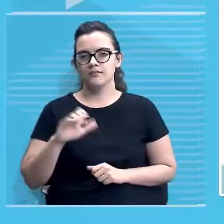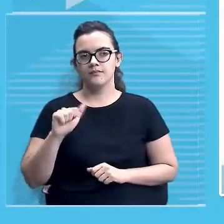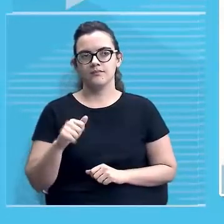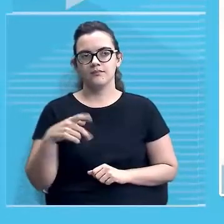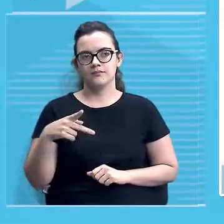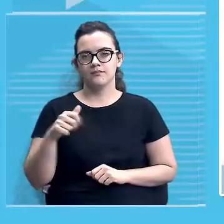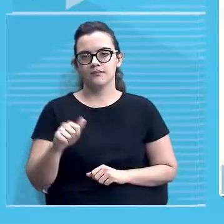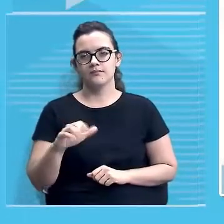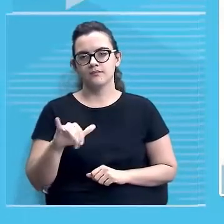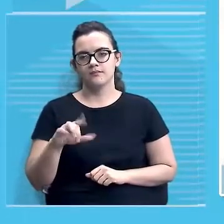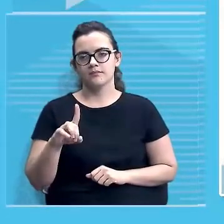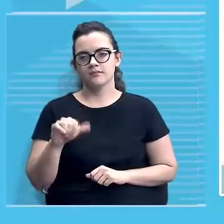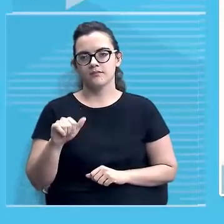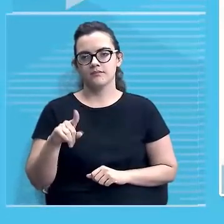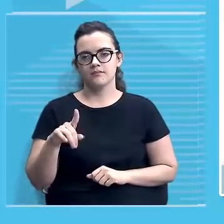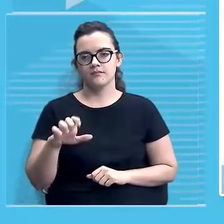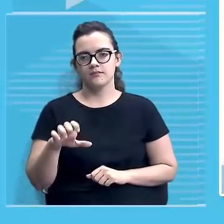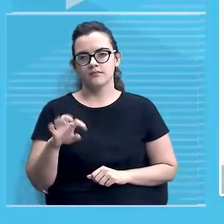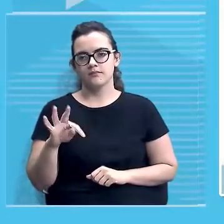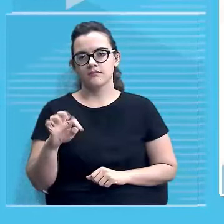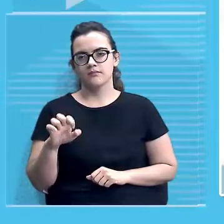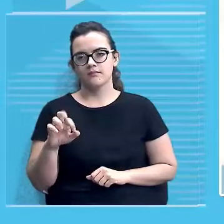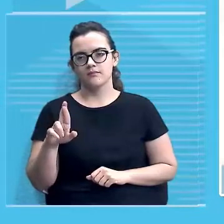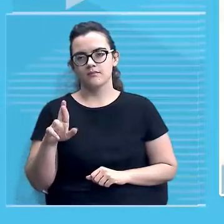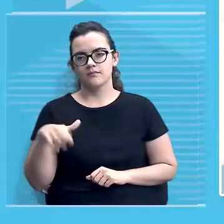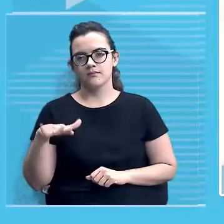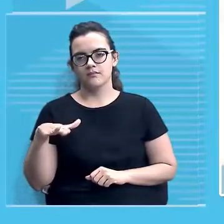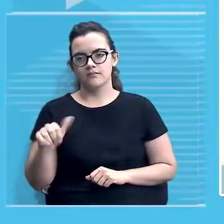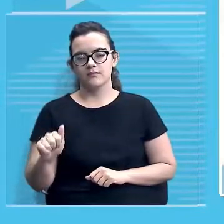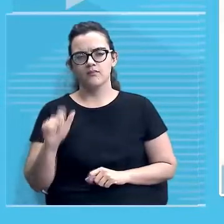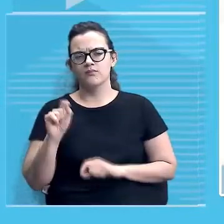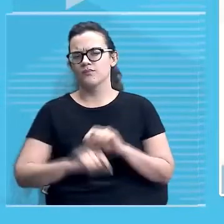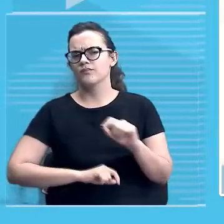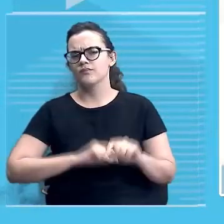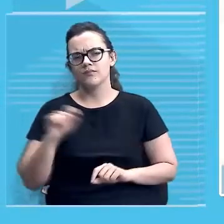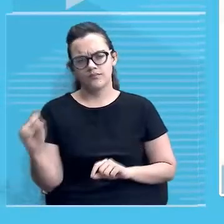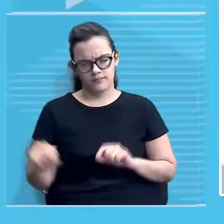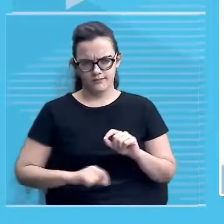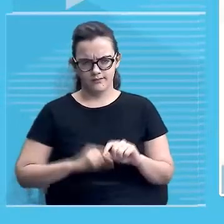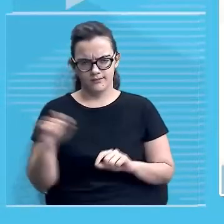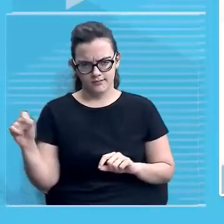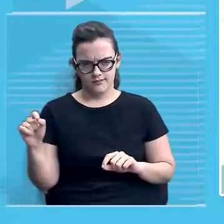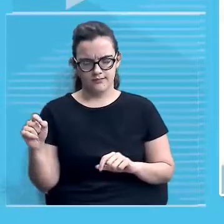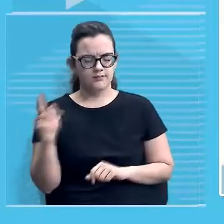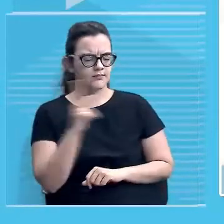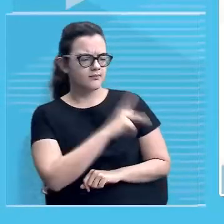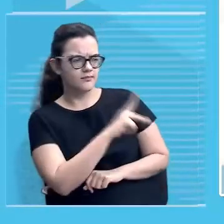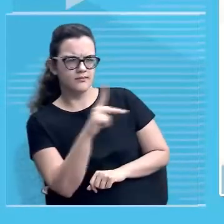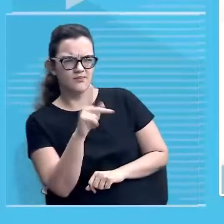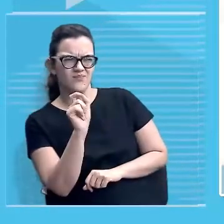térmica, certo? O que que é a capacidade térmica, professor?